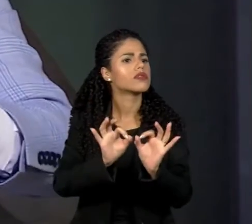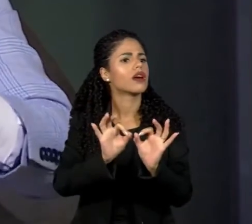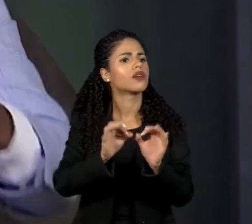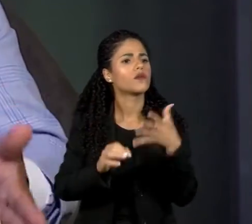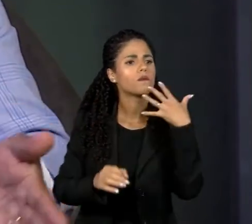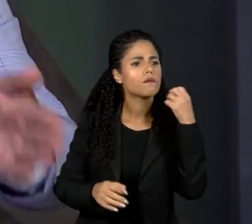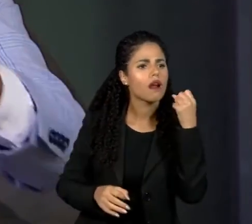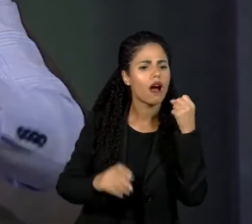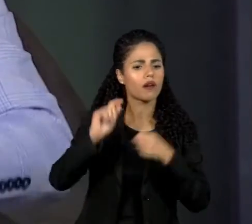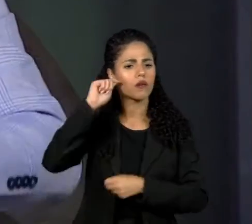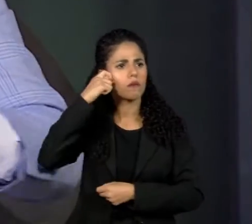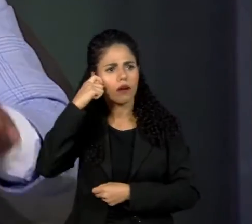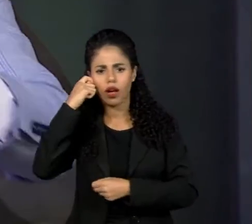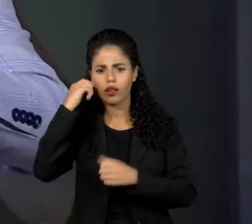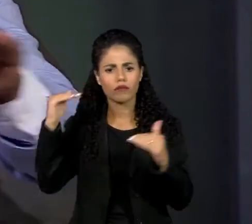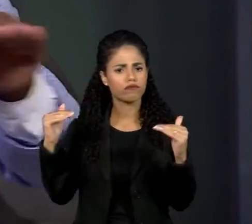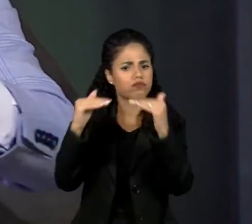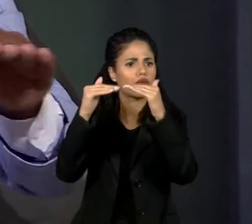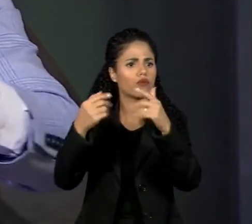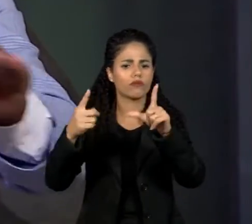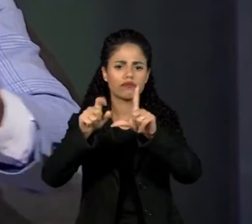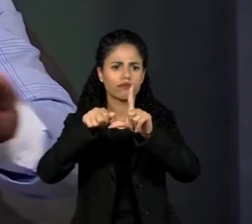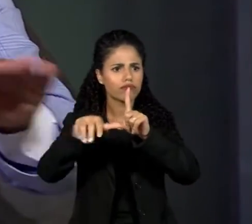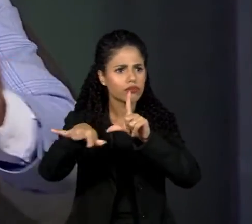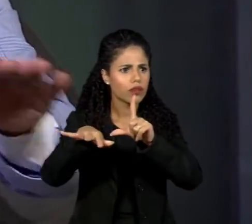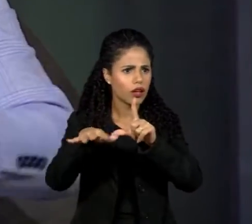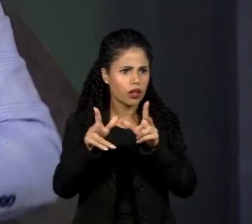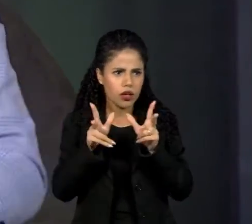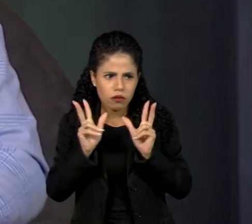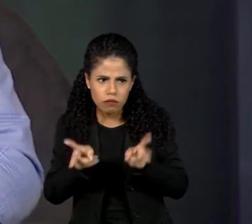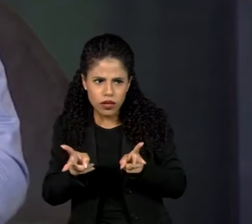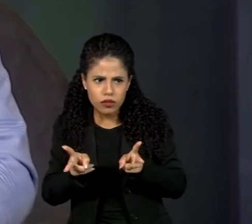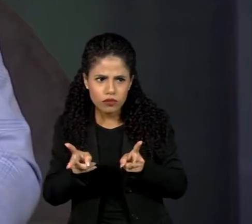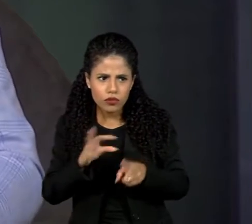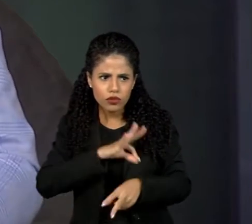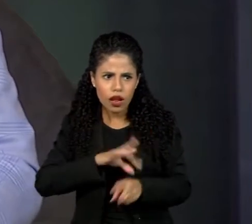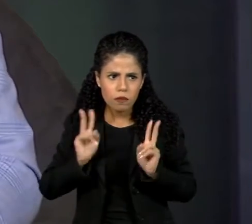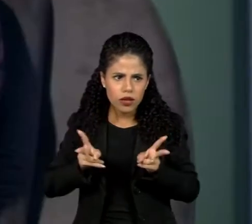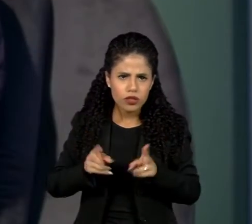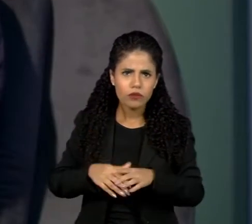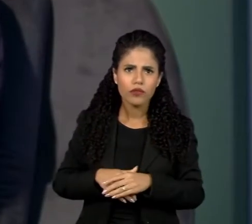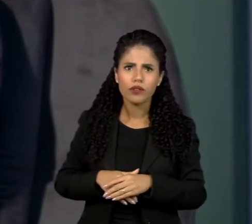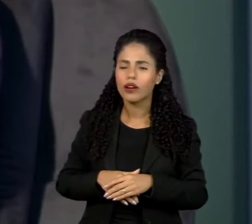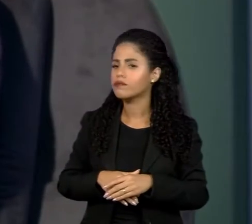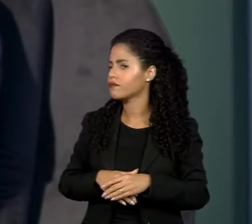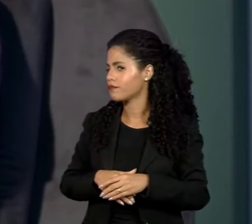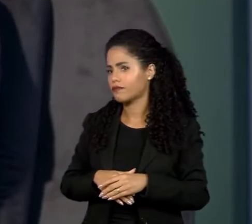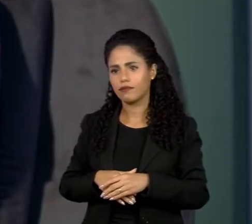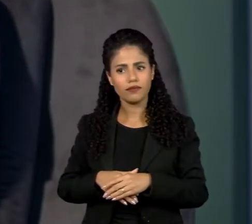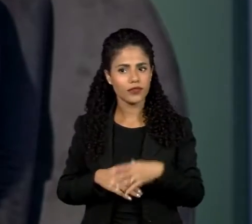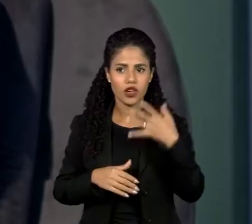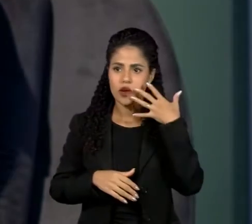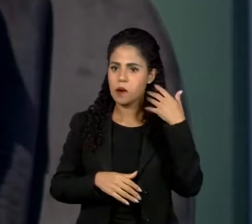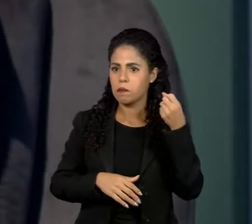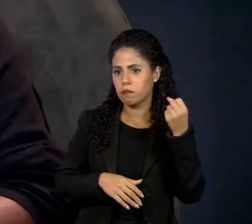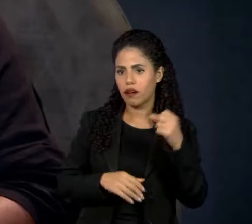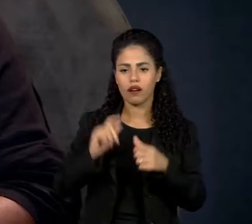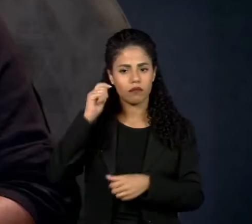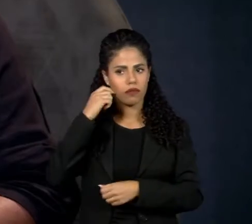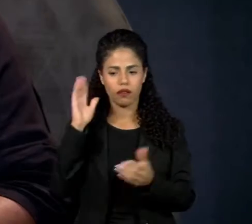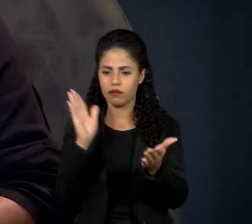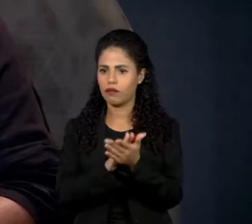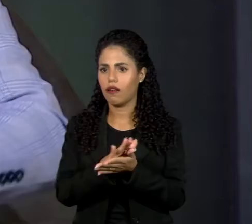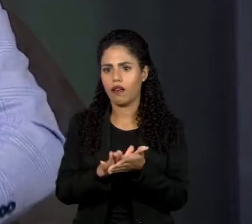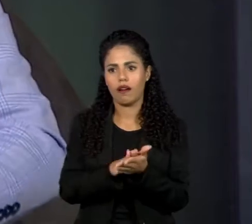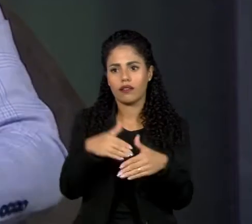brancos, influenciadores negros e brancos estão recebendo ali na mesma... Nenhuma das duas pontas, nem quem está trabalhando, nem quem está criando, Mas